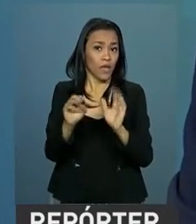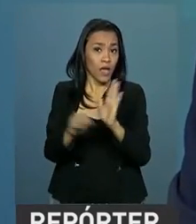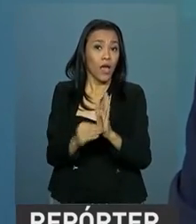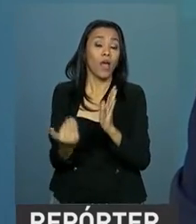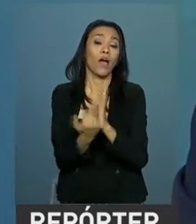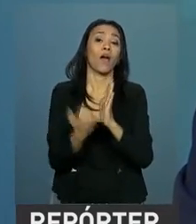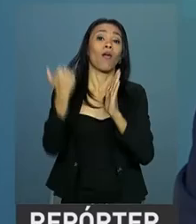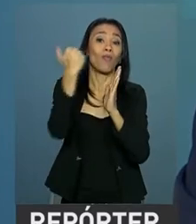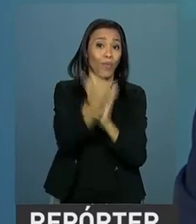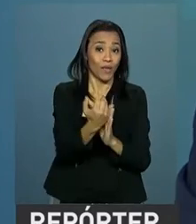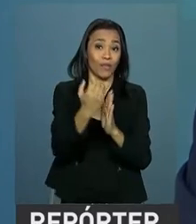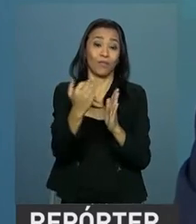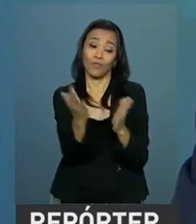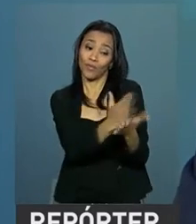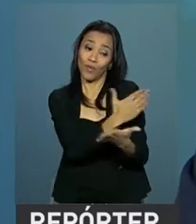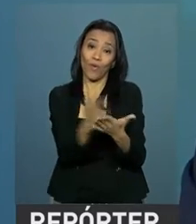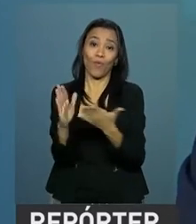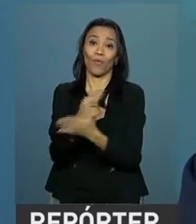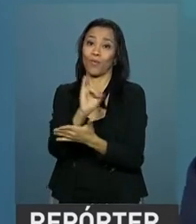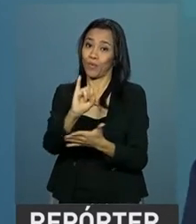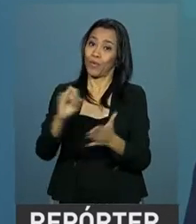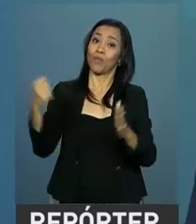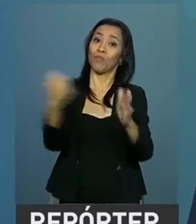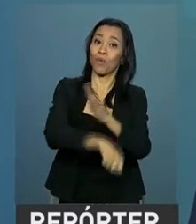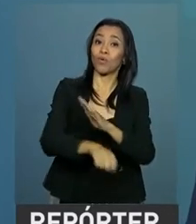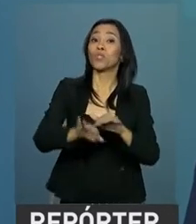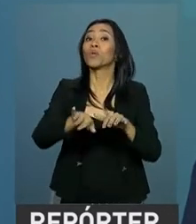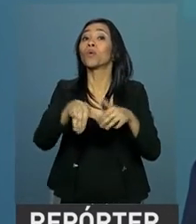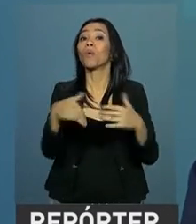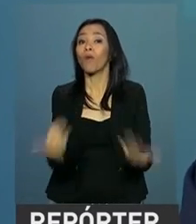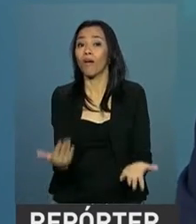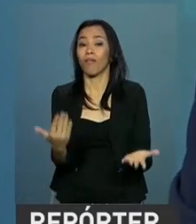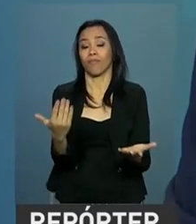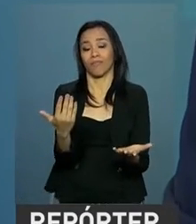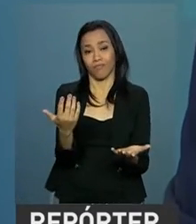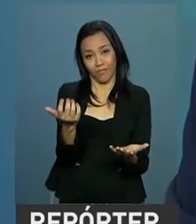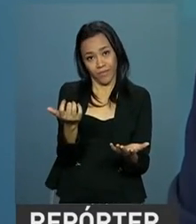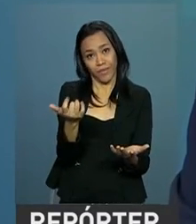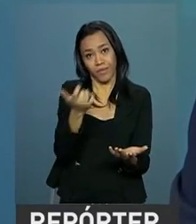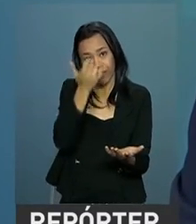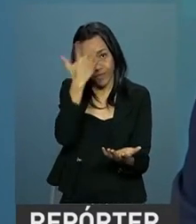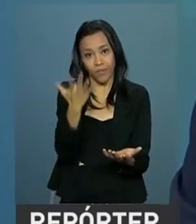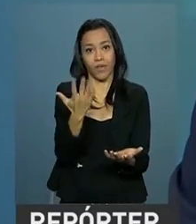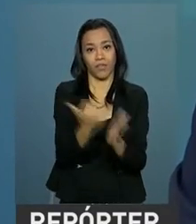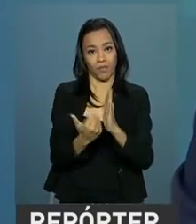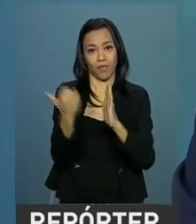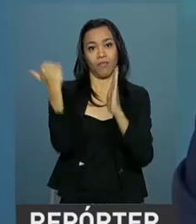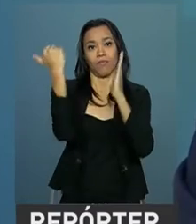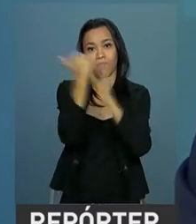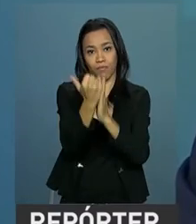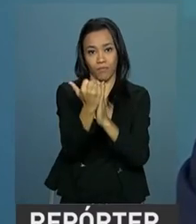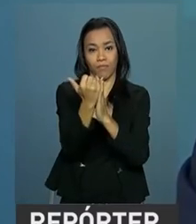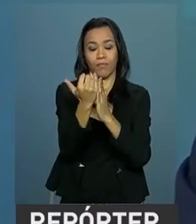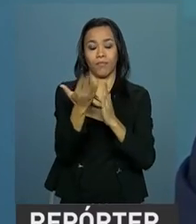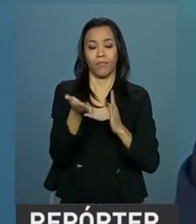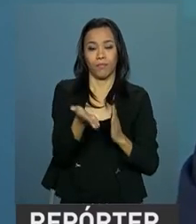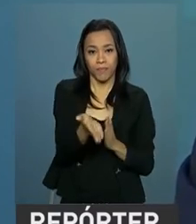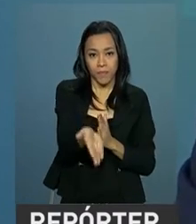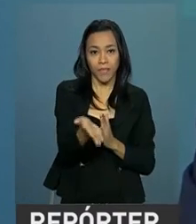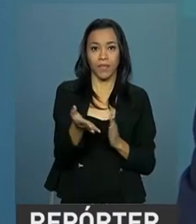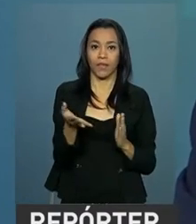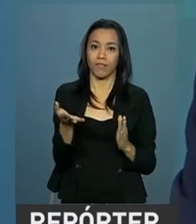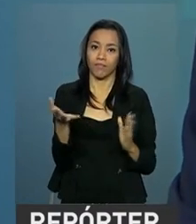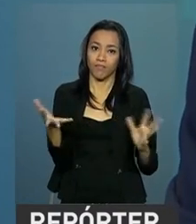elevação de algum tributo e qual seria o tributo mais favorável do ponto de vista de eficiência